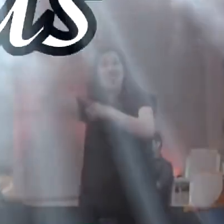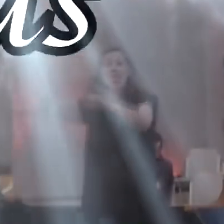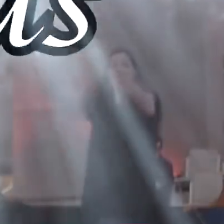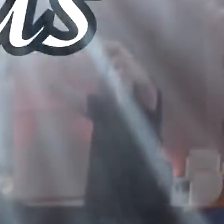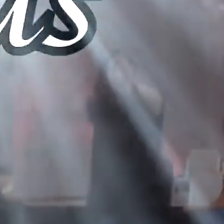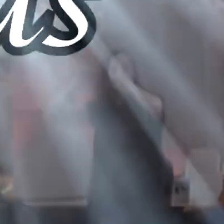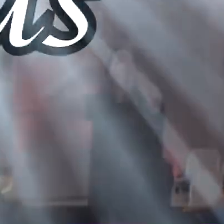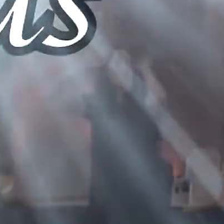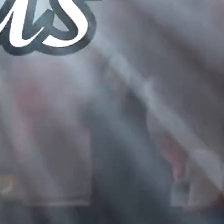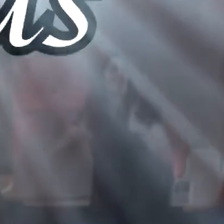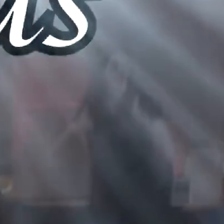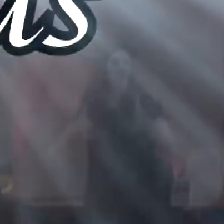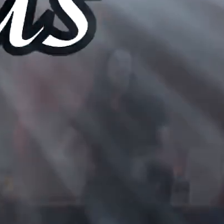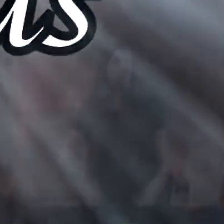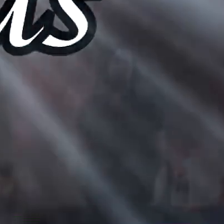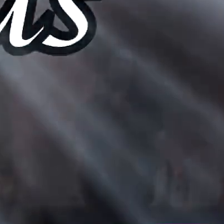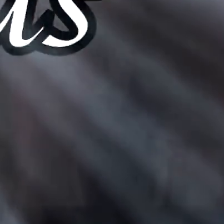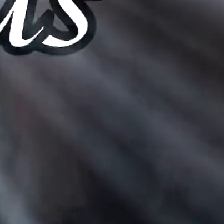foram